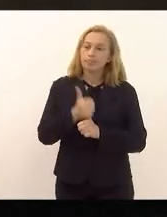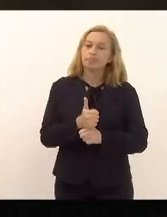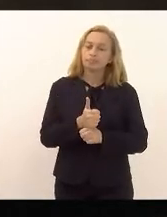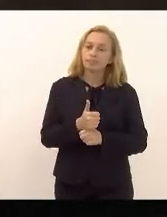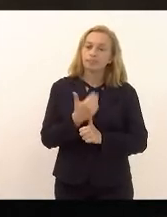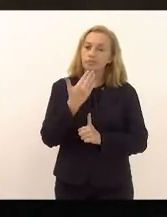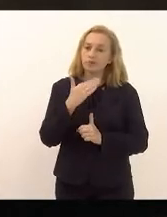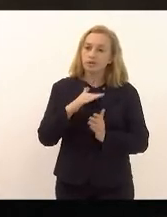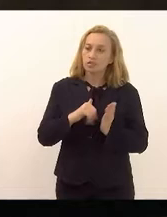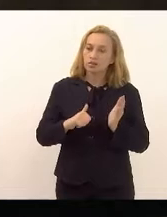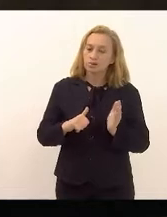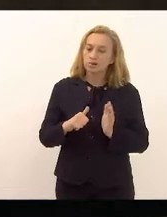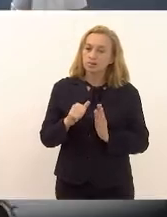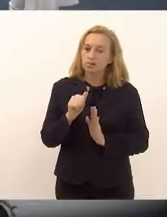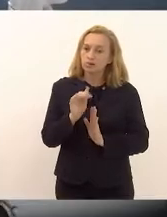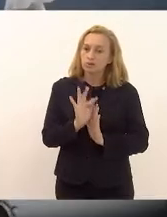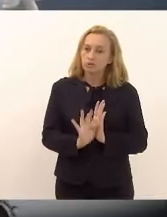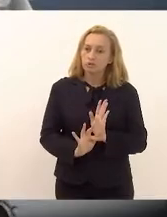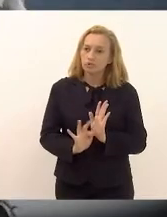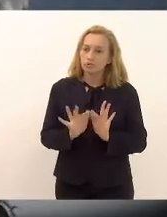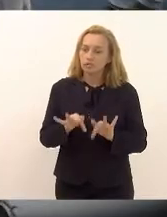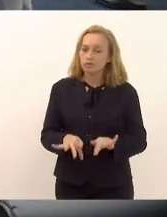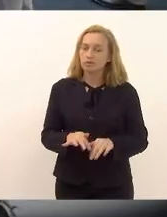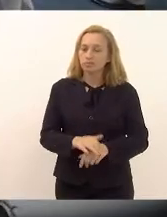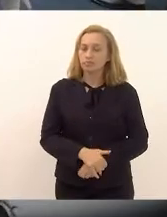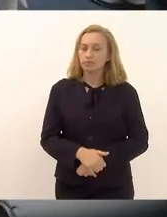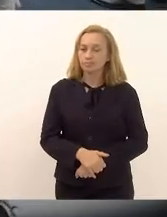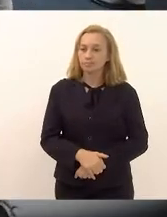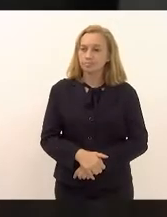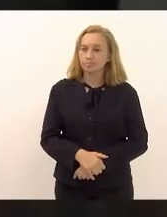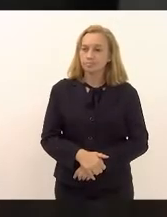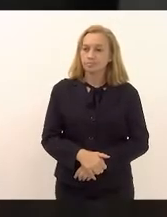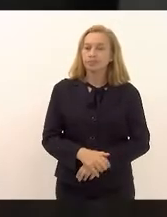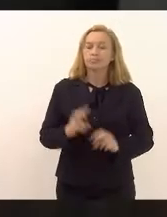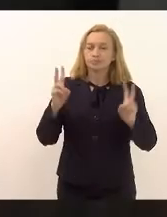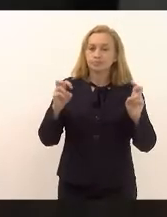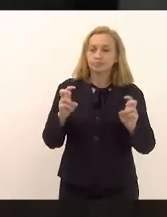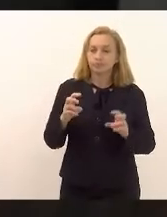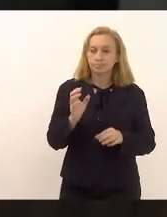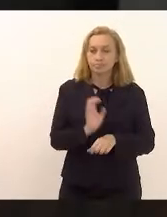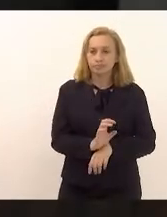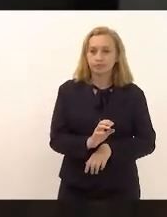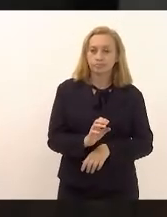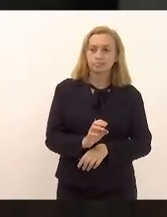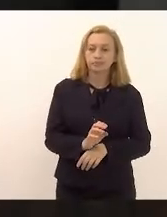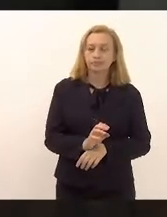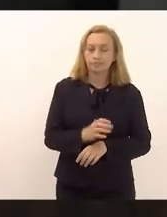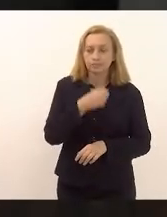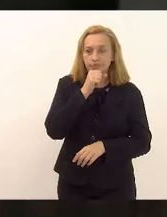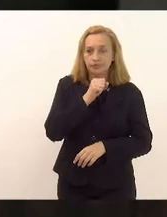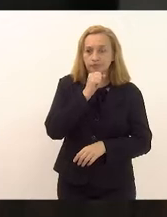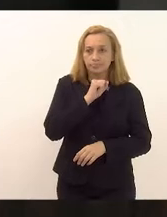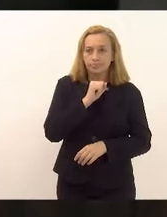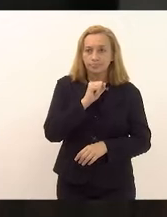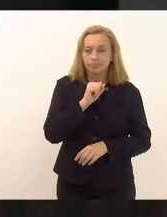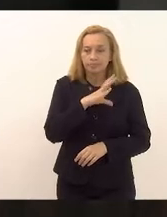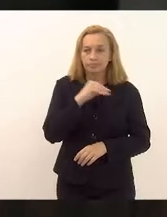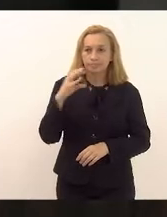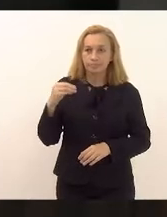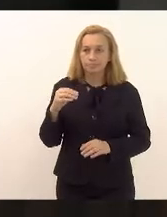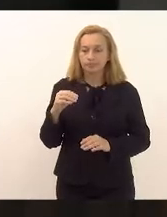retiro a forma final de redação. Eu retiro o deferimento. Pela Comissão de Assuntos da Criança, do Adolescente e do Idoso, deputada Rosane